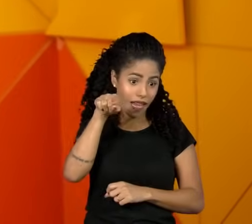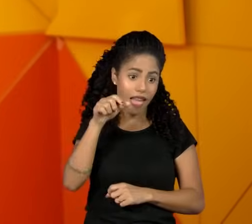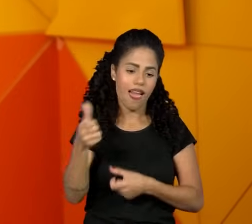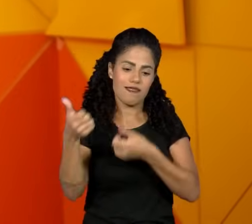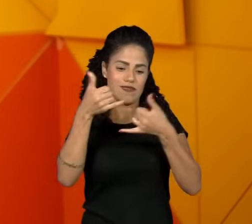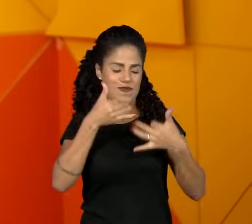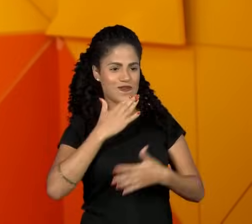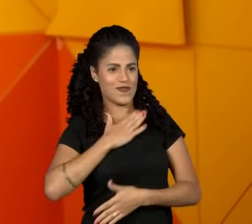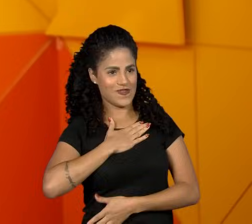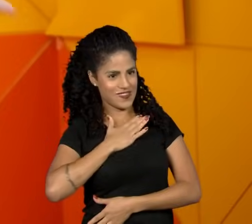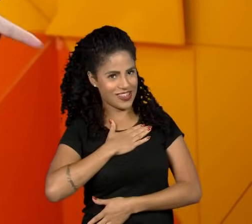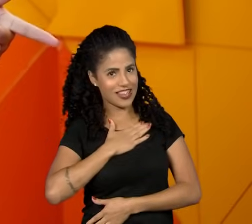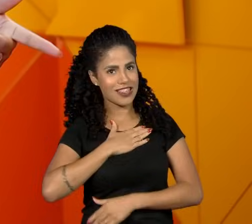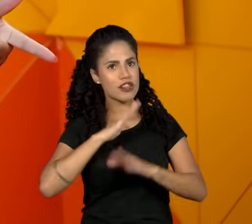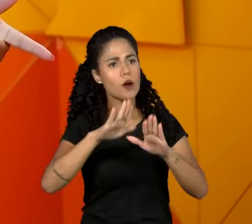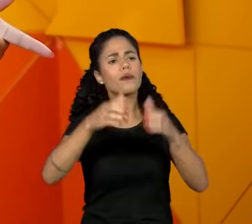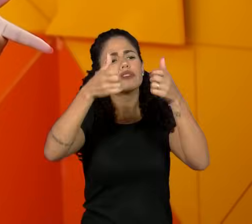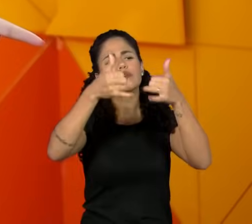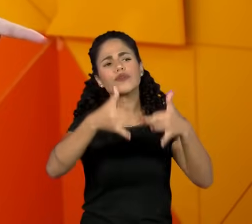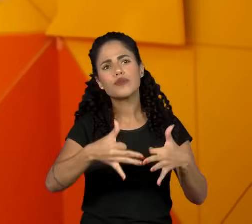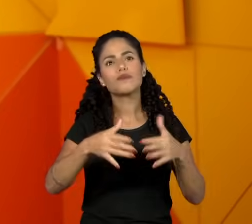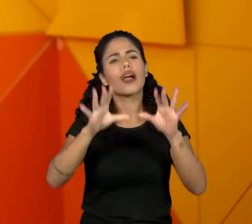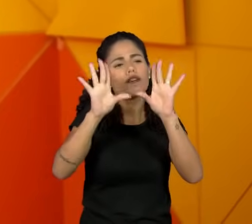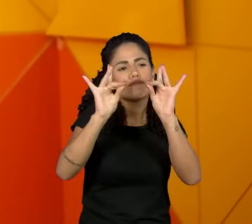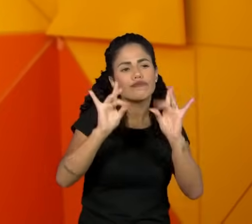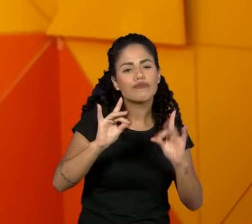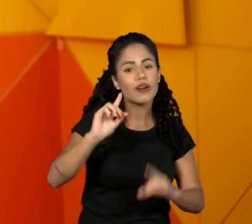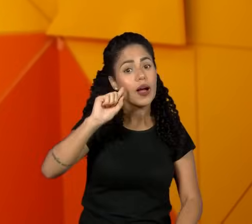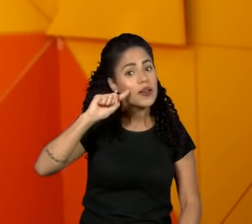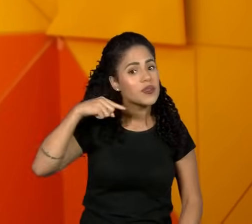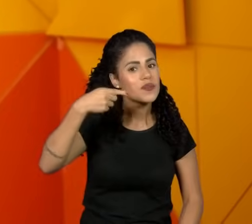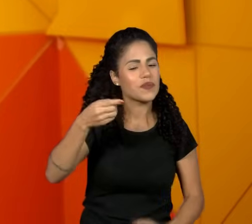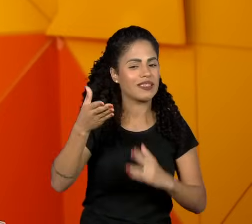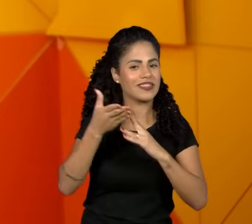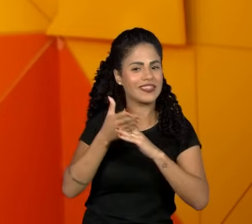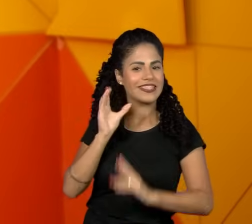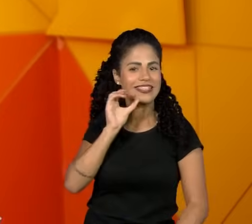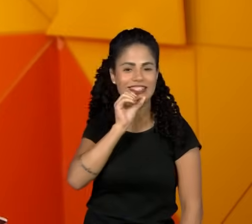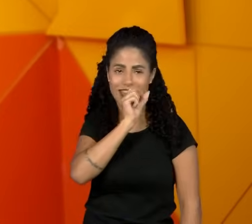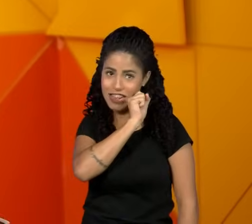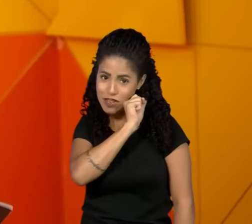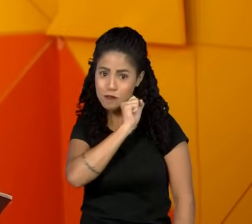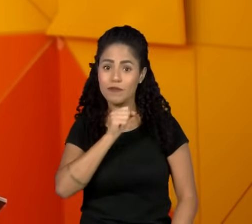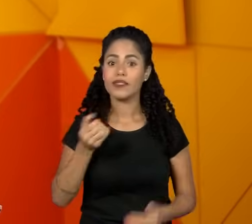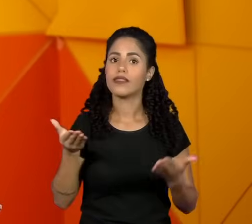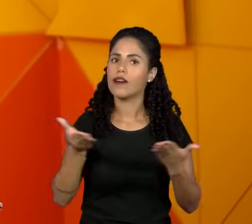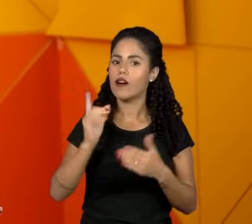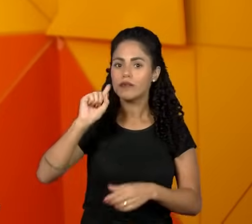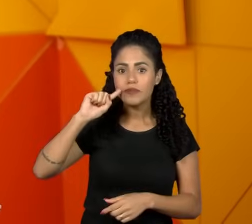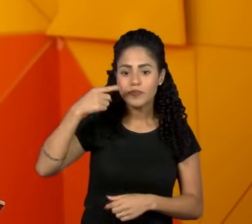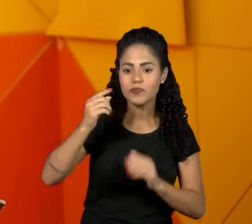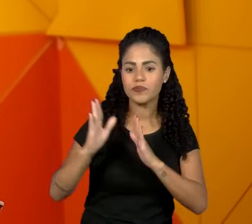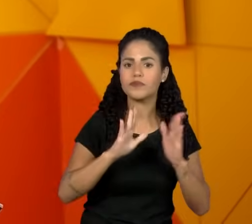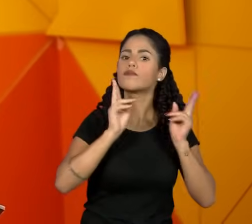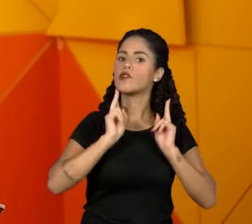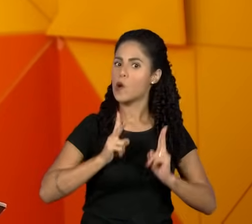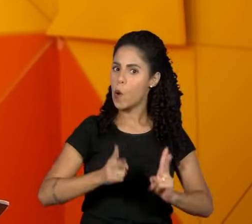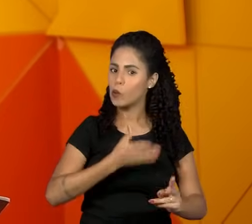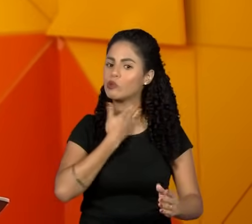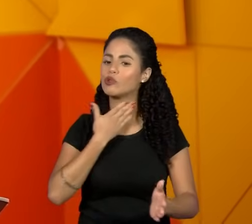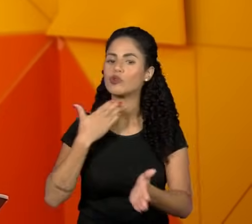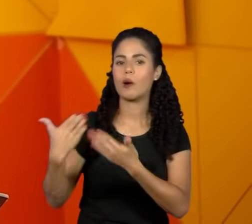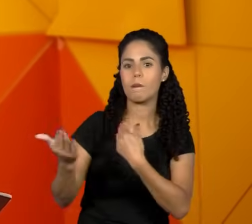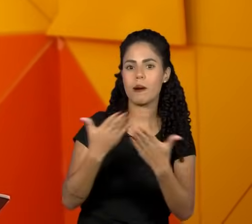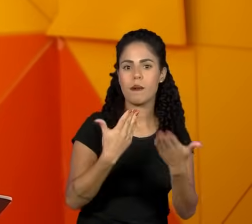me explicou. Mas eu vou contar mais para vocês depois de uma pausa rapidinha, tá? Porque daqui a pouco o nosso assunto continua e vai continuar